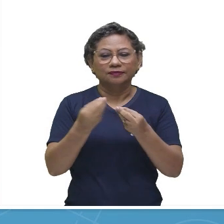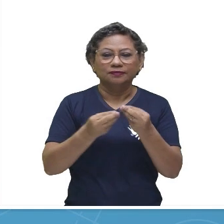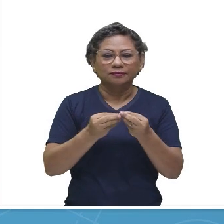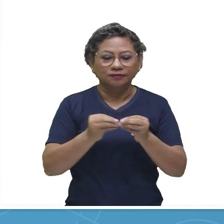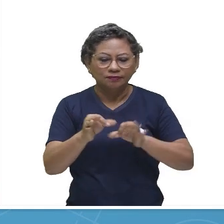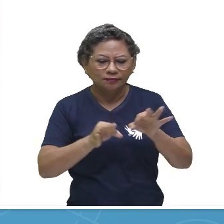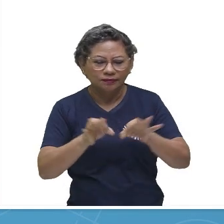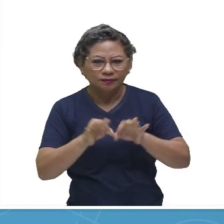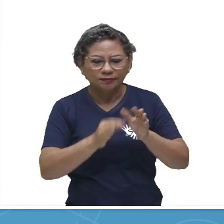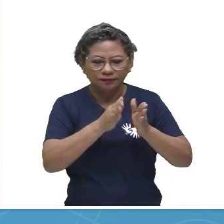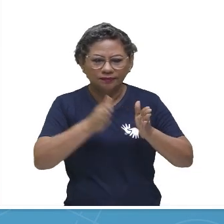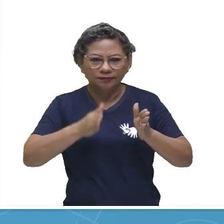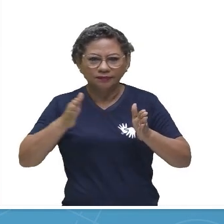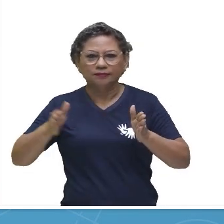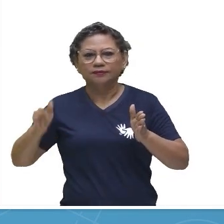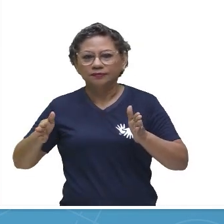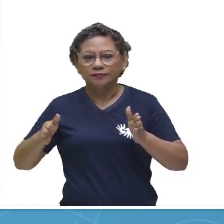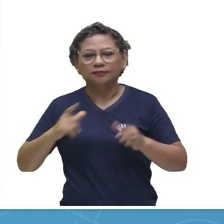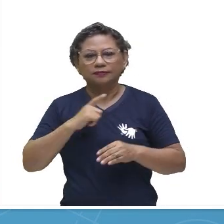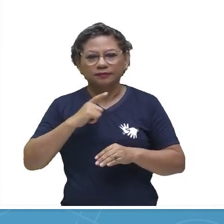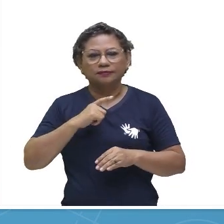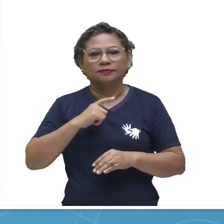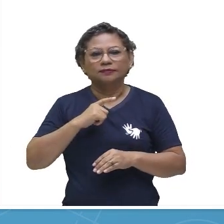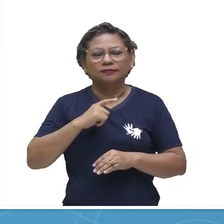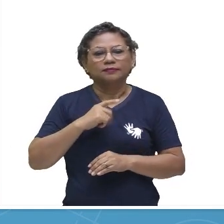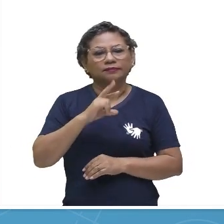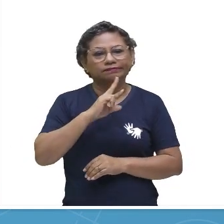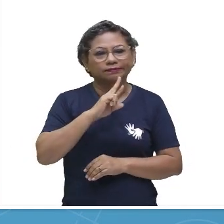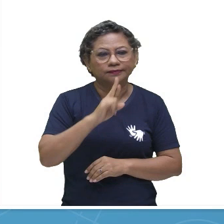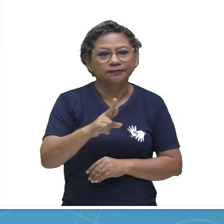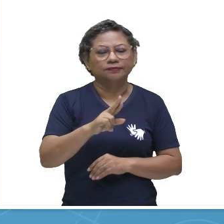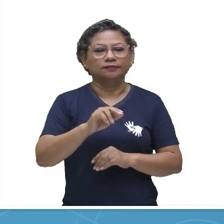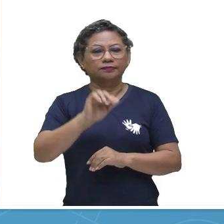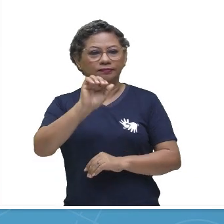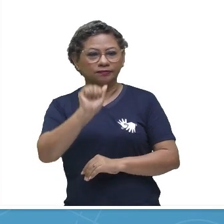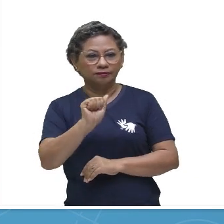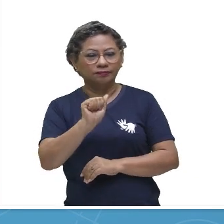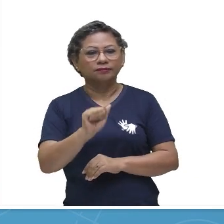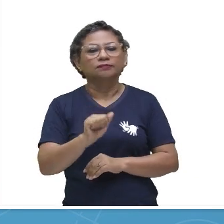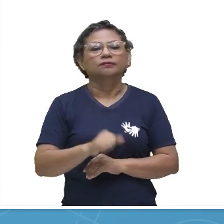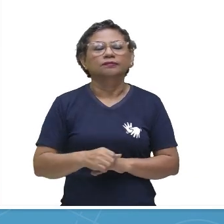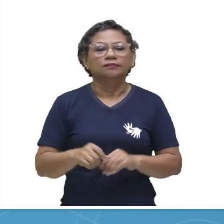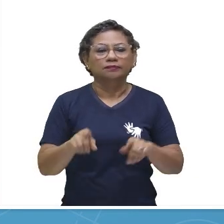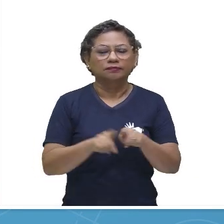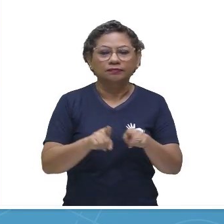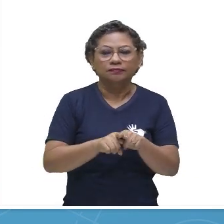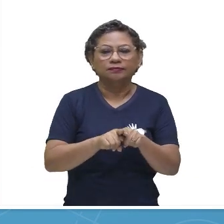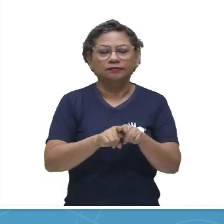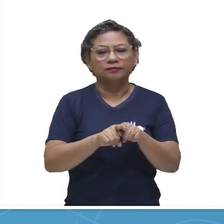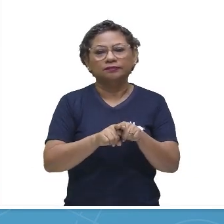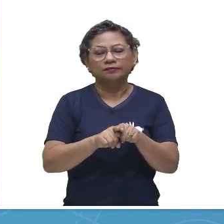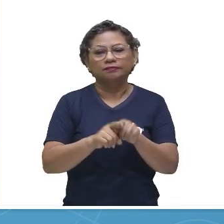passo a passo aí, comentado, de cada questão. Na letra A, a resposta aqui do 25, né? E o comentário dela, né? 5